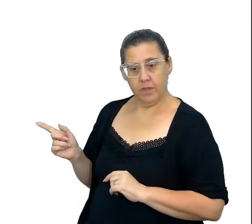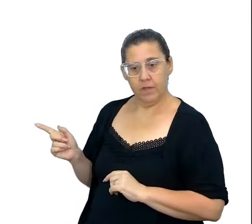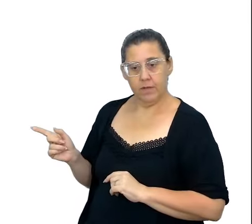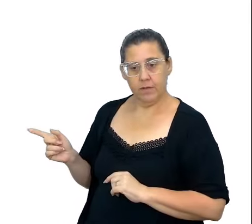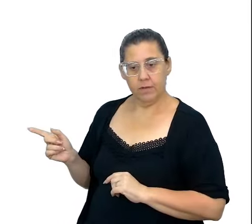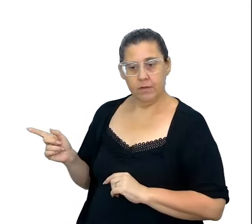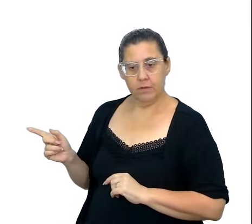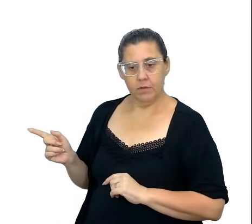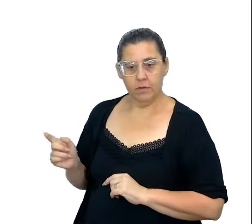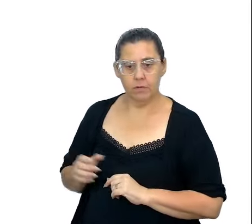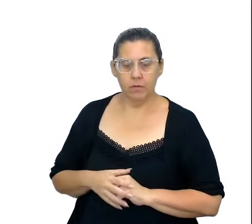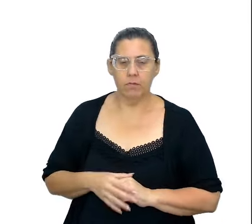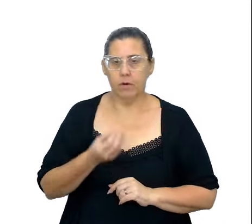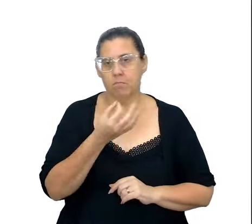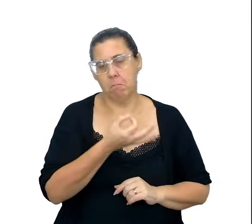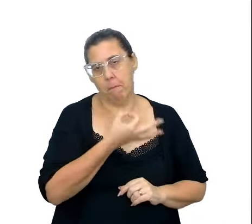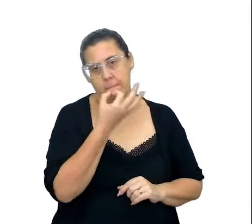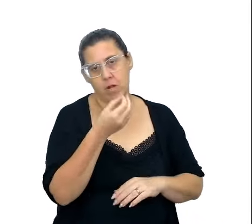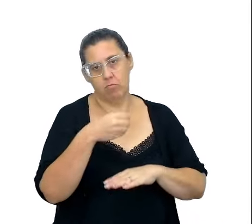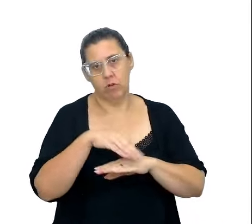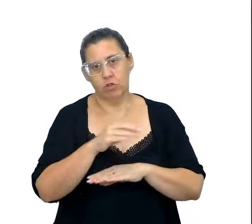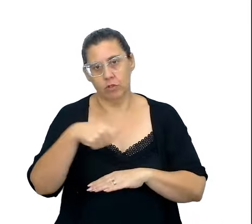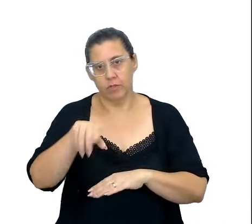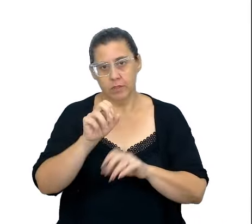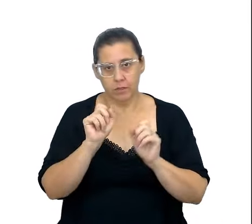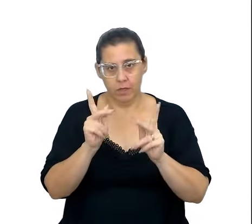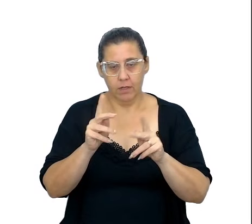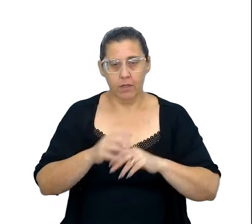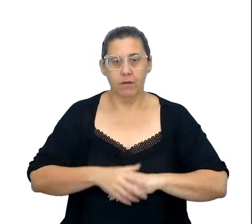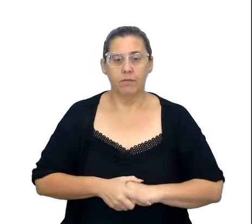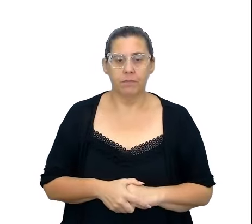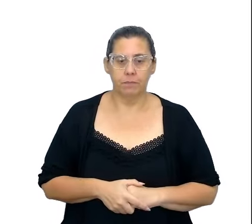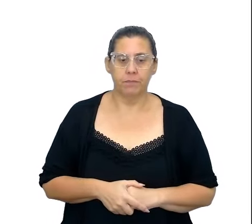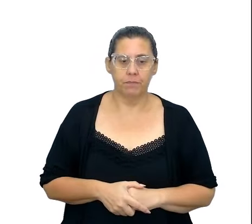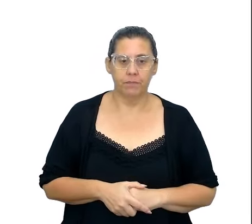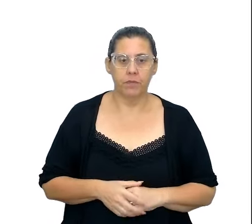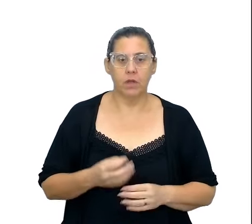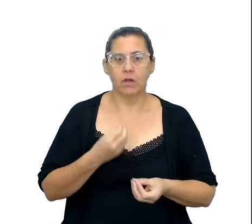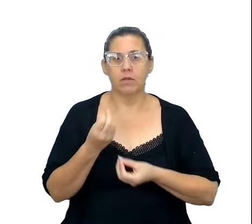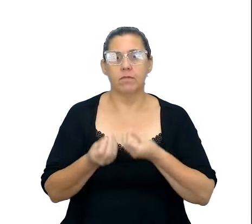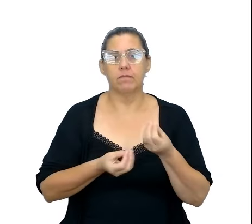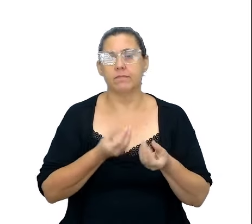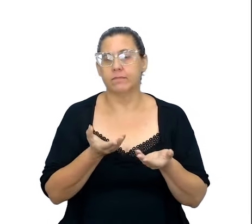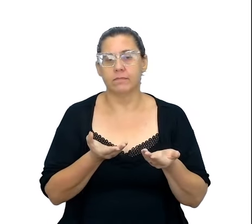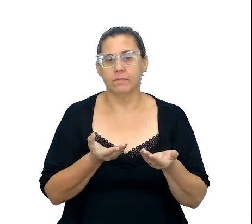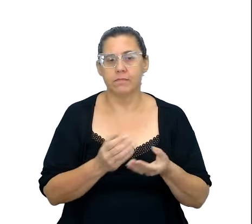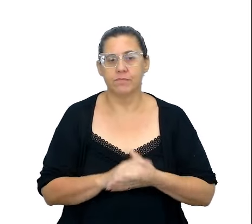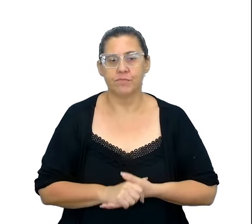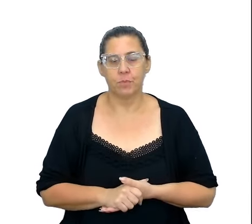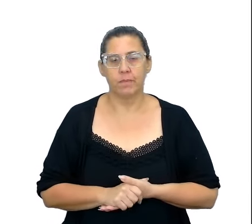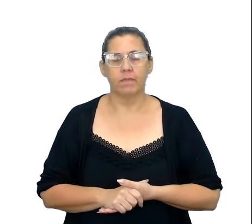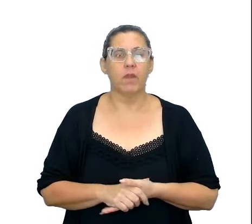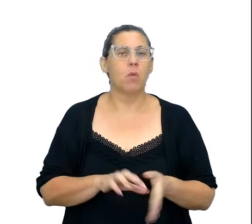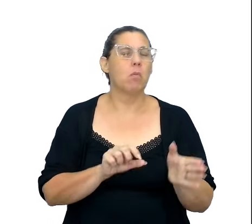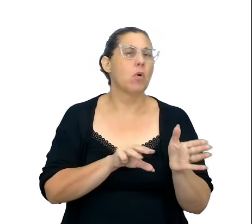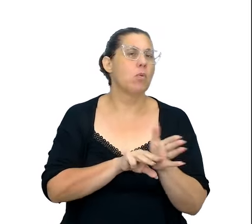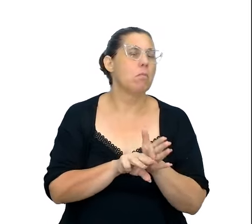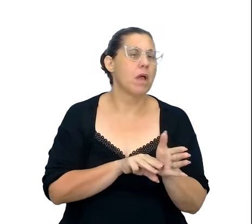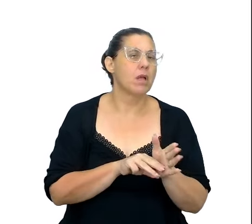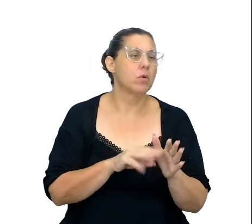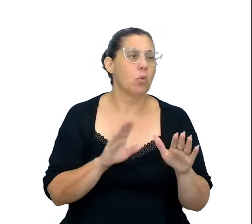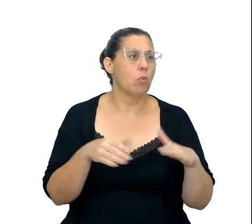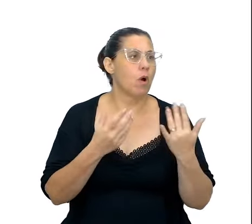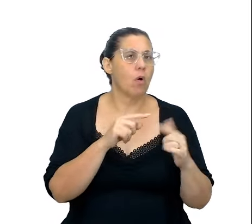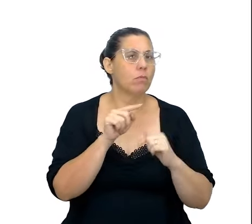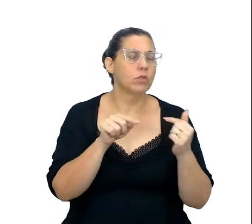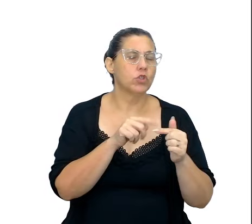traz aí como sugestão do trabalho de vocês, tá bom? Bom, como que funciona, então, né, essa metodologia? Quais são os